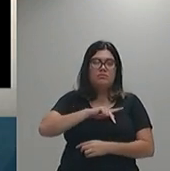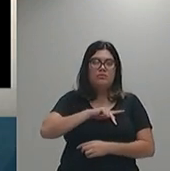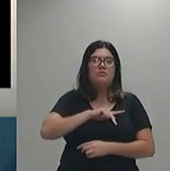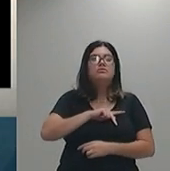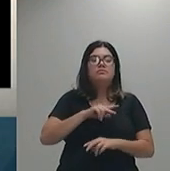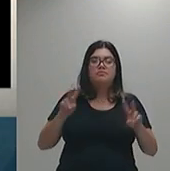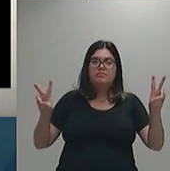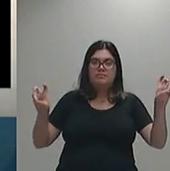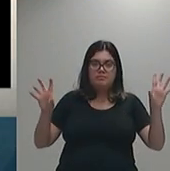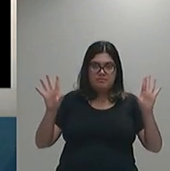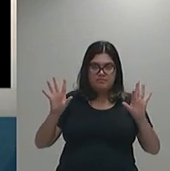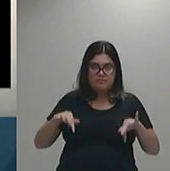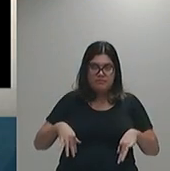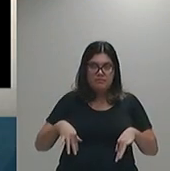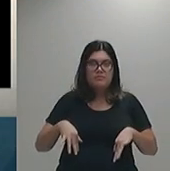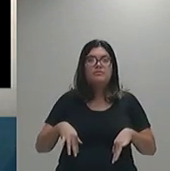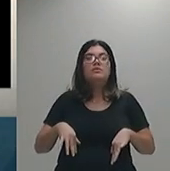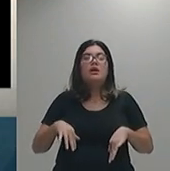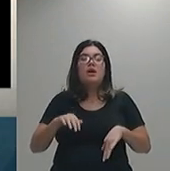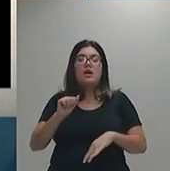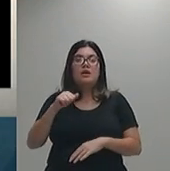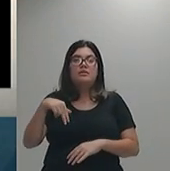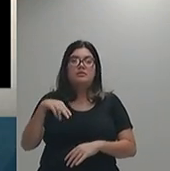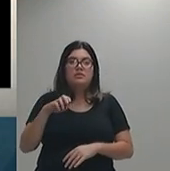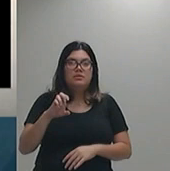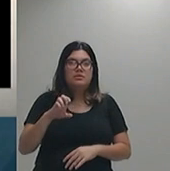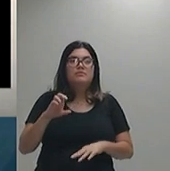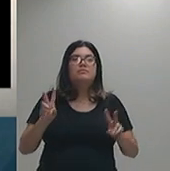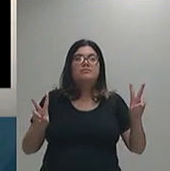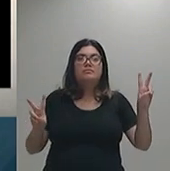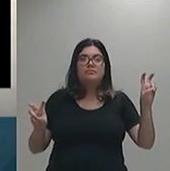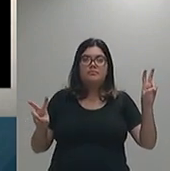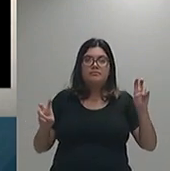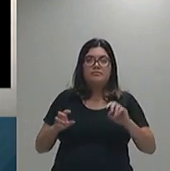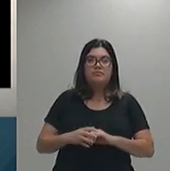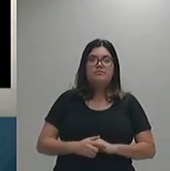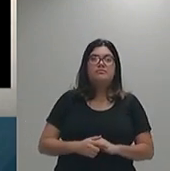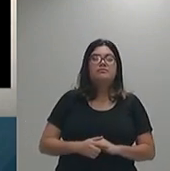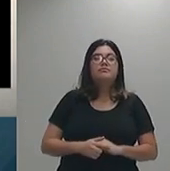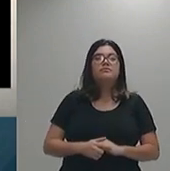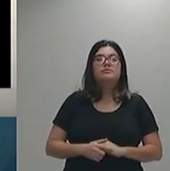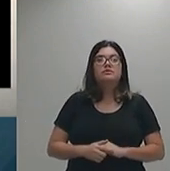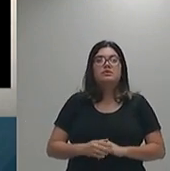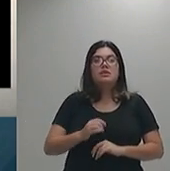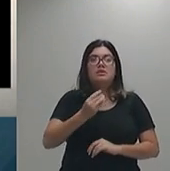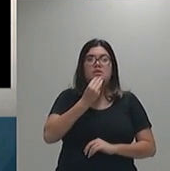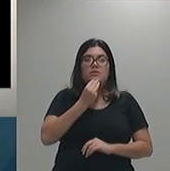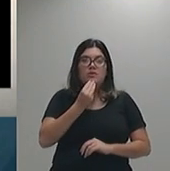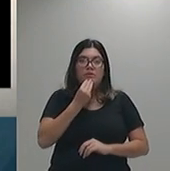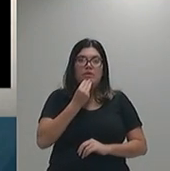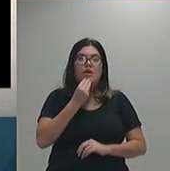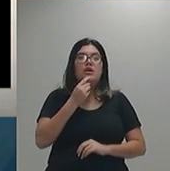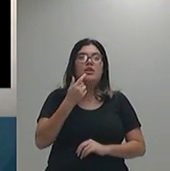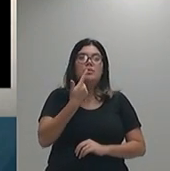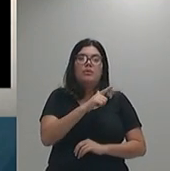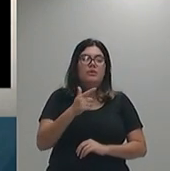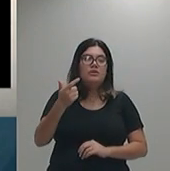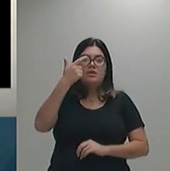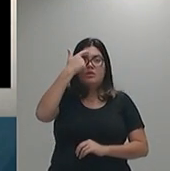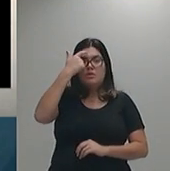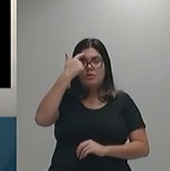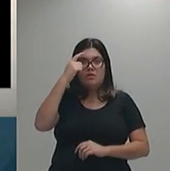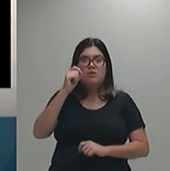manifestação da Mac constante dos Autos abro "seria totalmente e lógico que O legislador